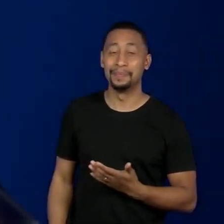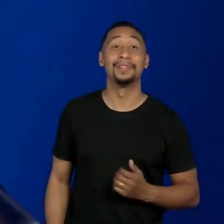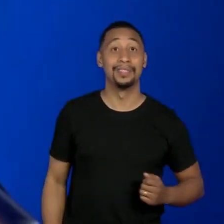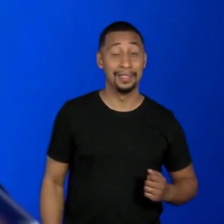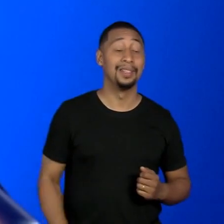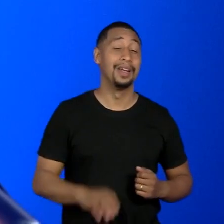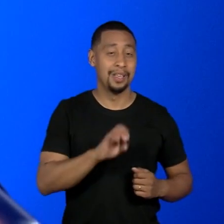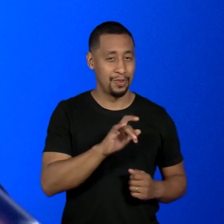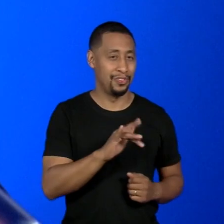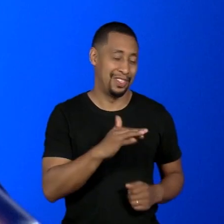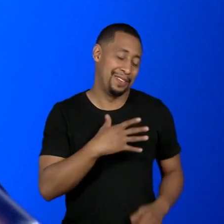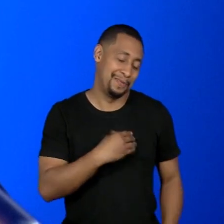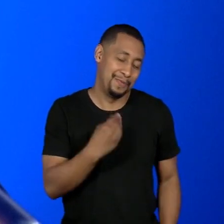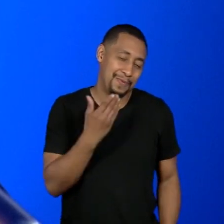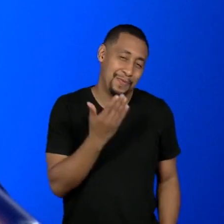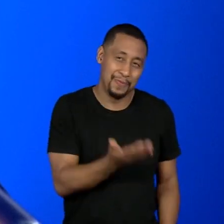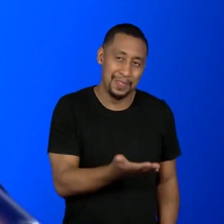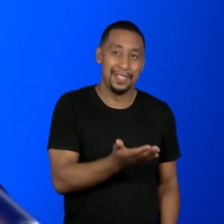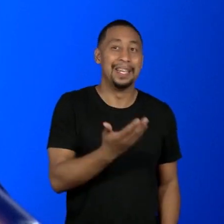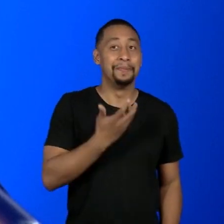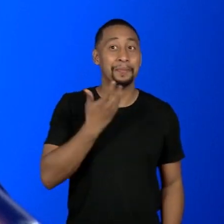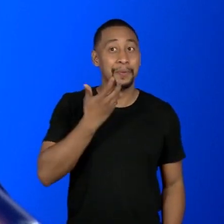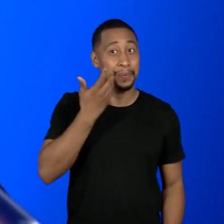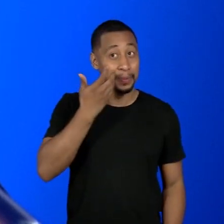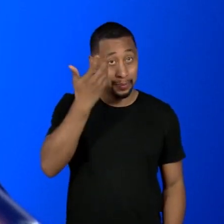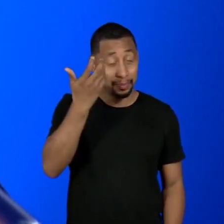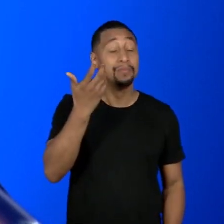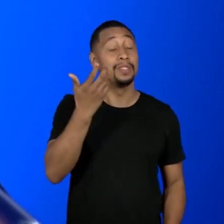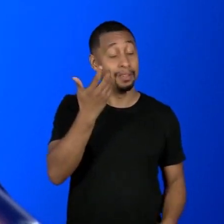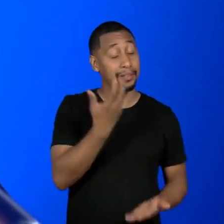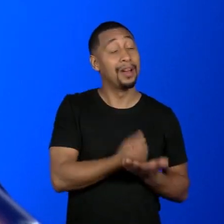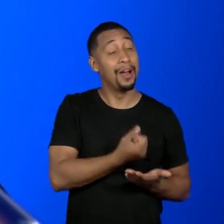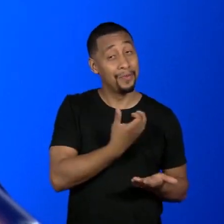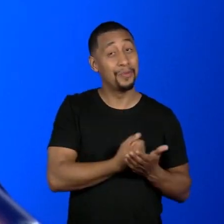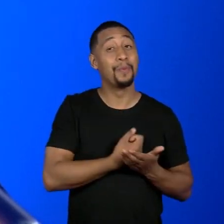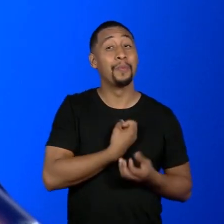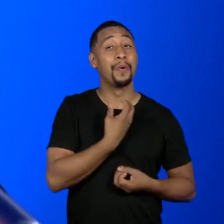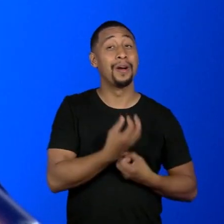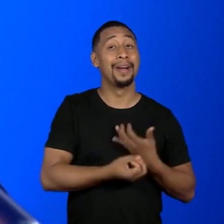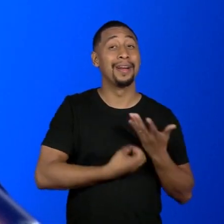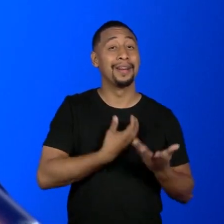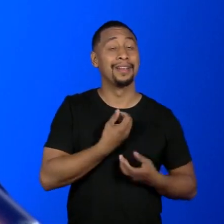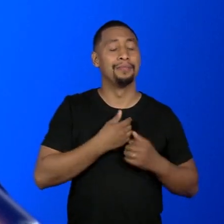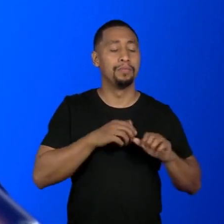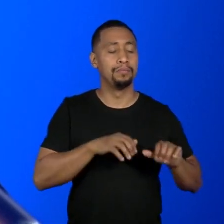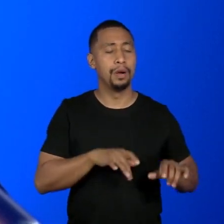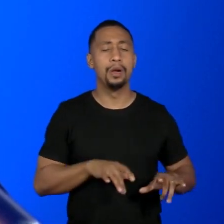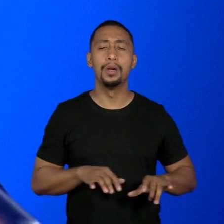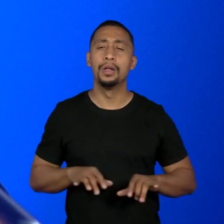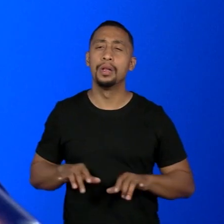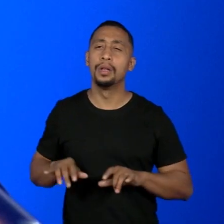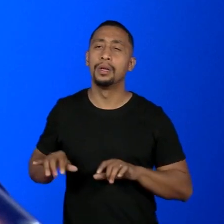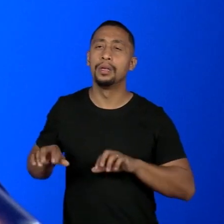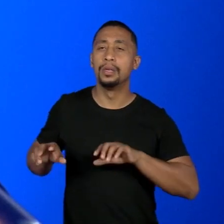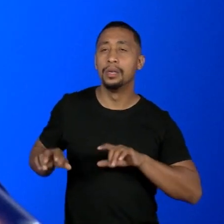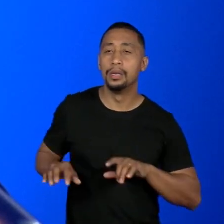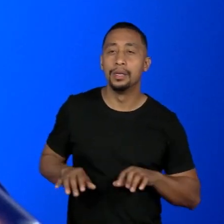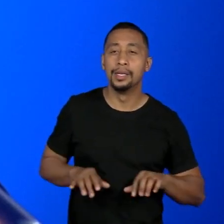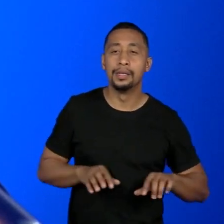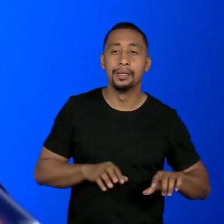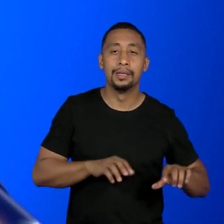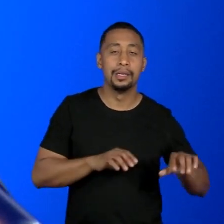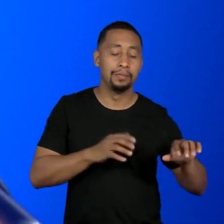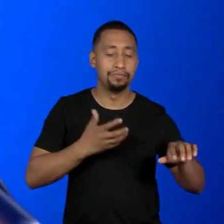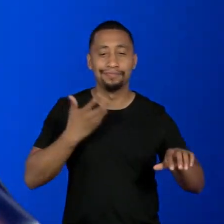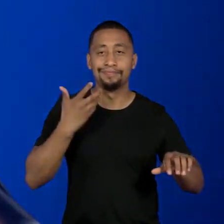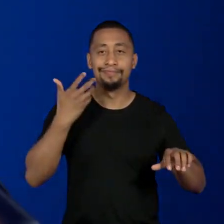Eugênia, sua filha, musicou e gravou alguns dos seus poemas ao som concreto de um piano. Uma bela e justa